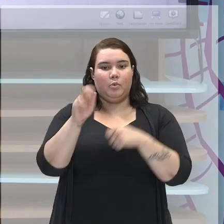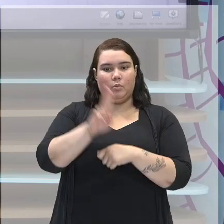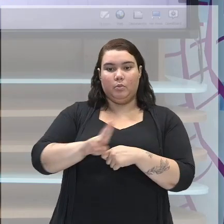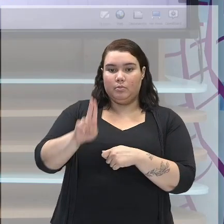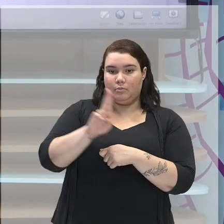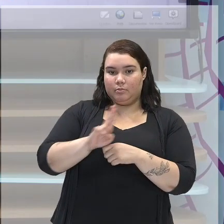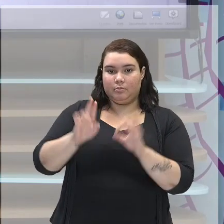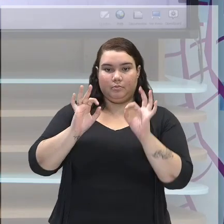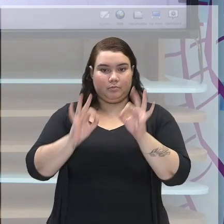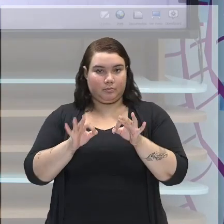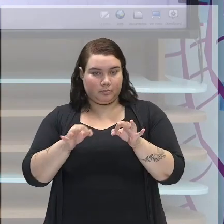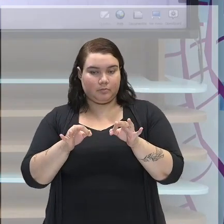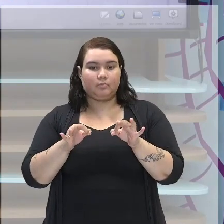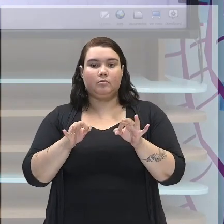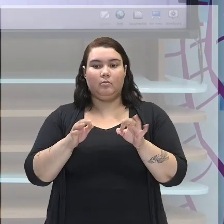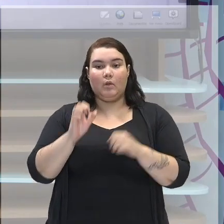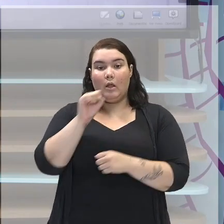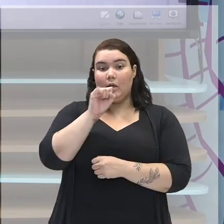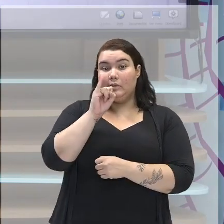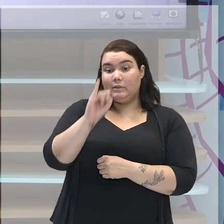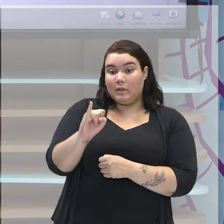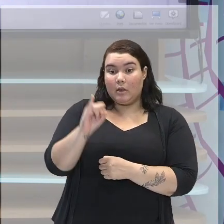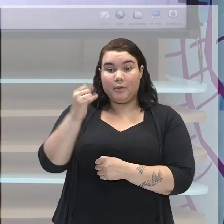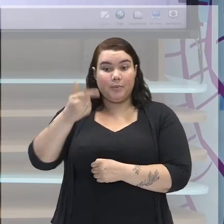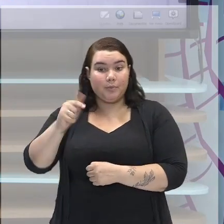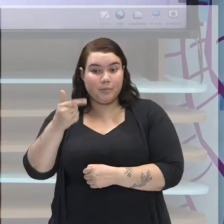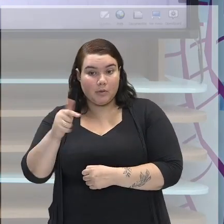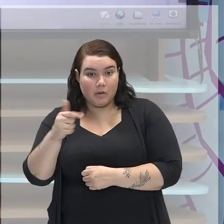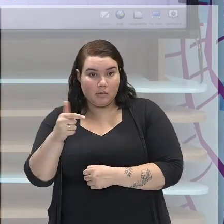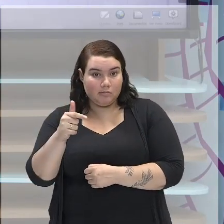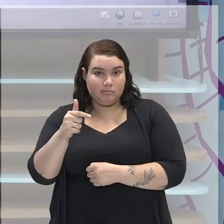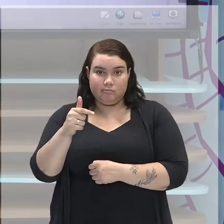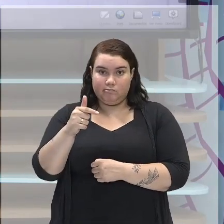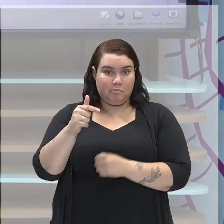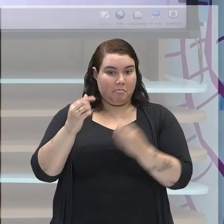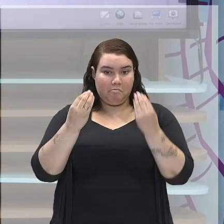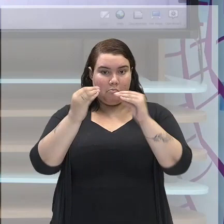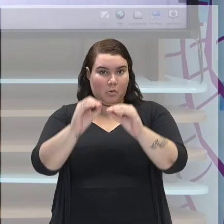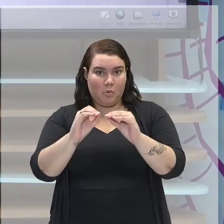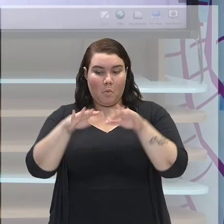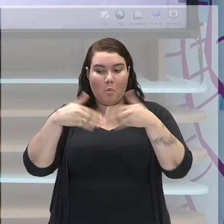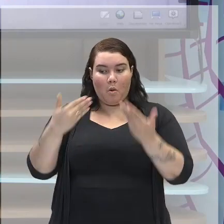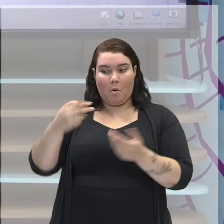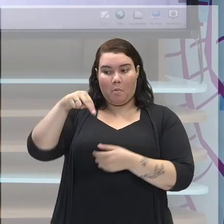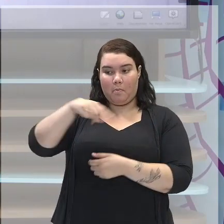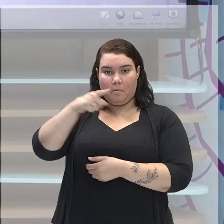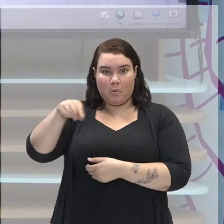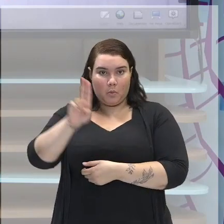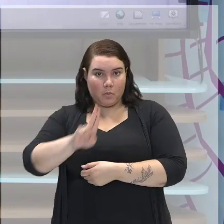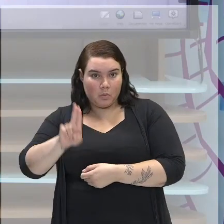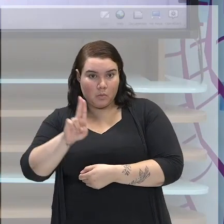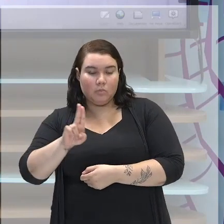adotar. Certo? Se não sinalizar, você pode não